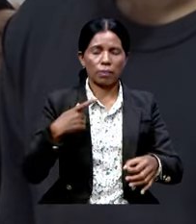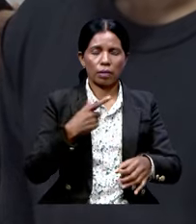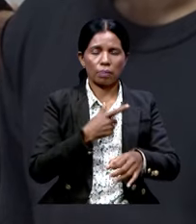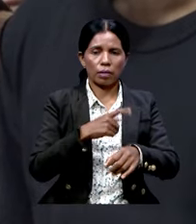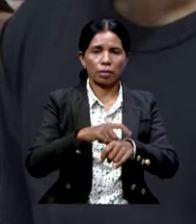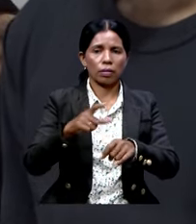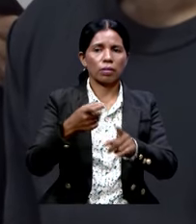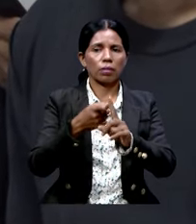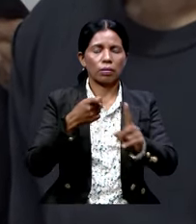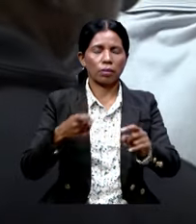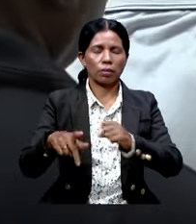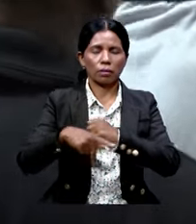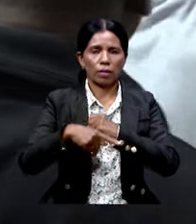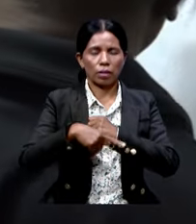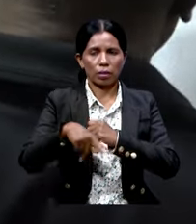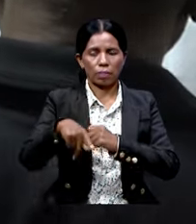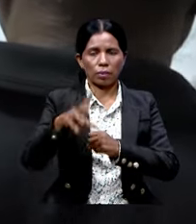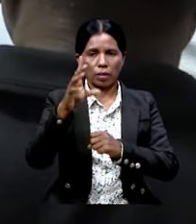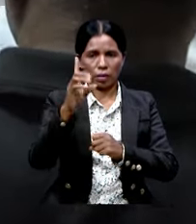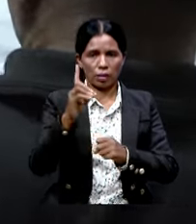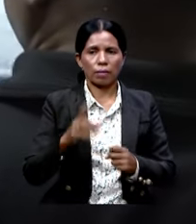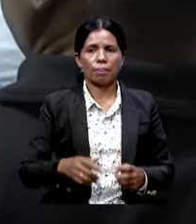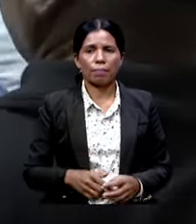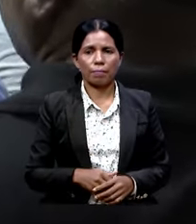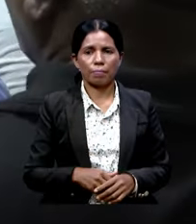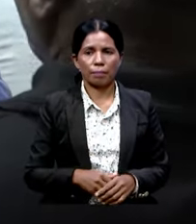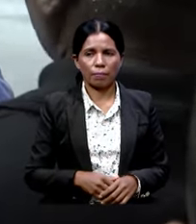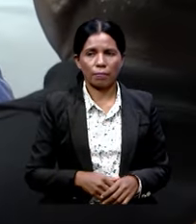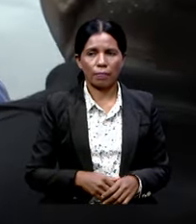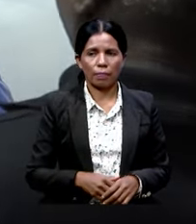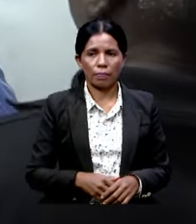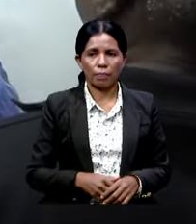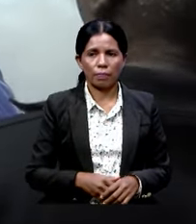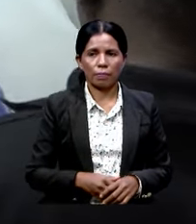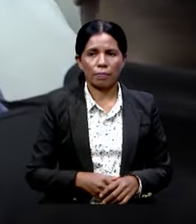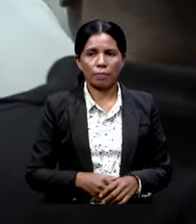Partido Demokratiku. Emerenciana Martins Lamberto da Silva, GMN.